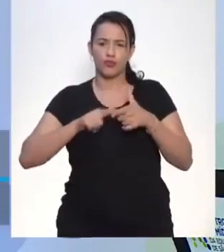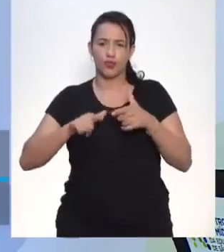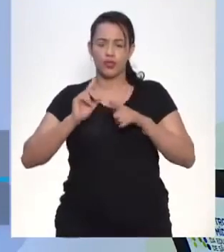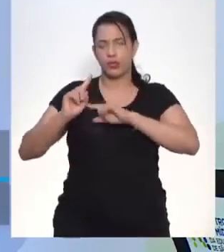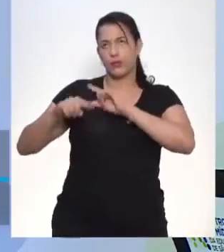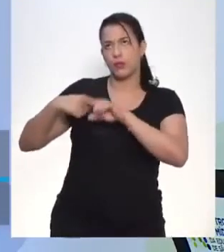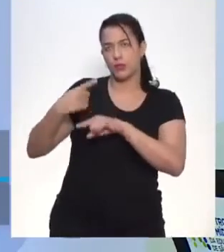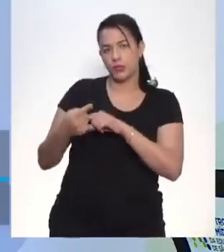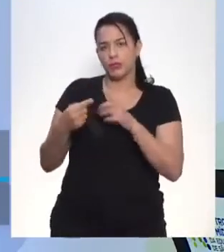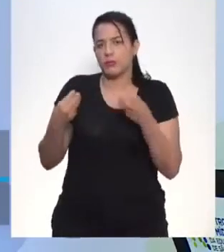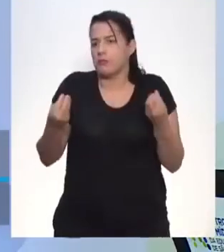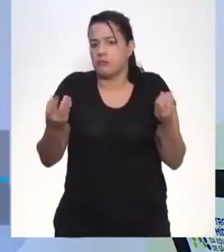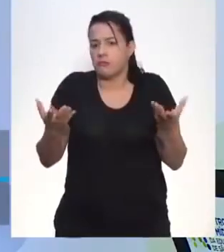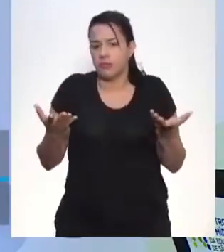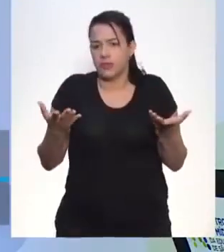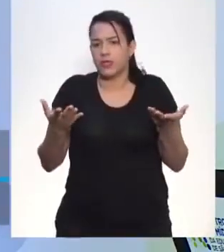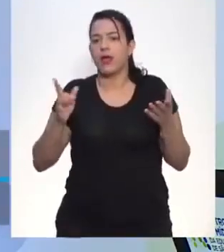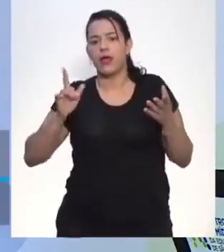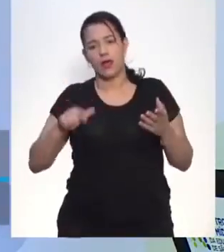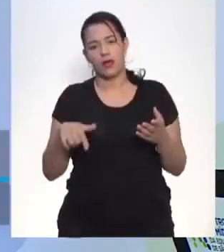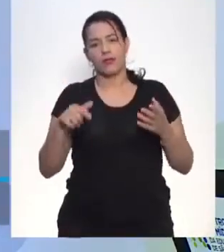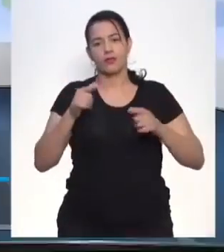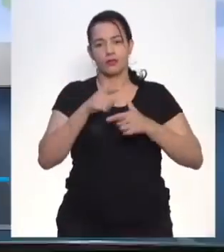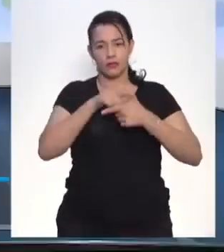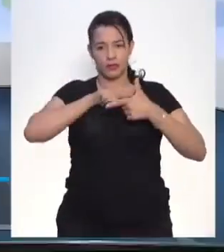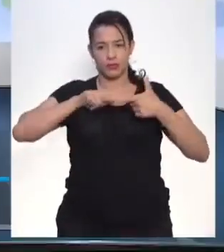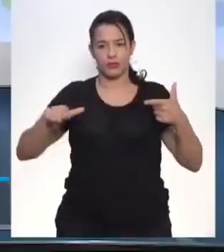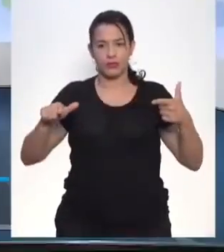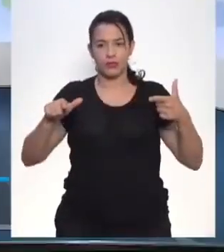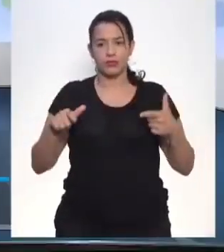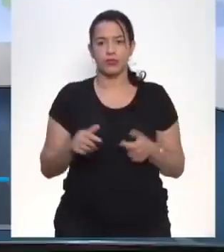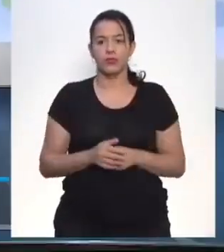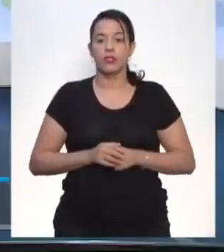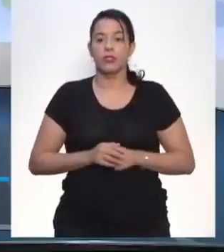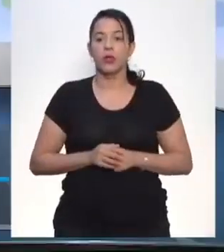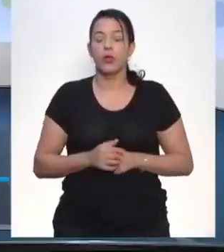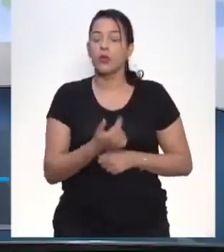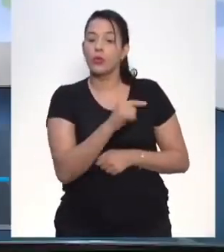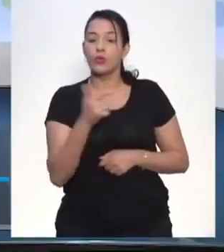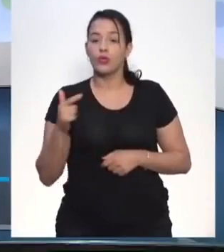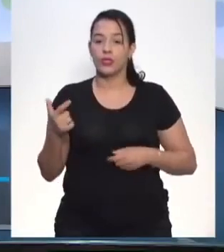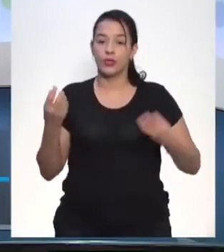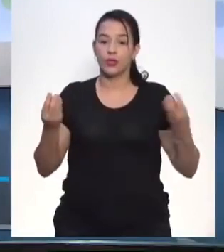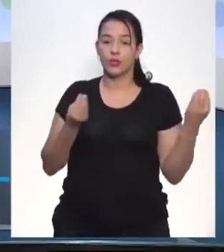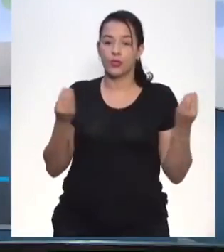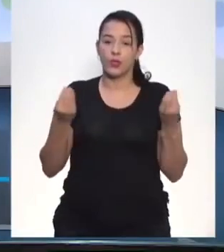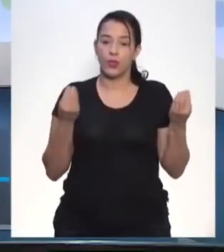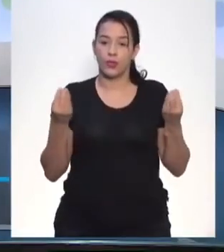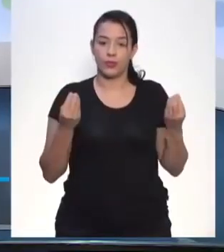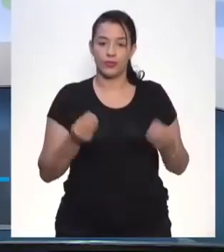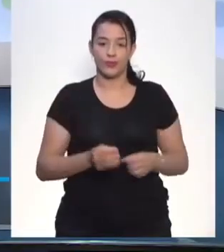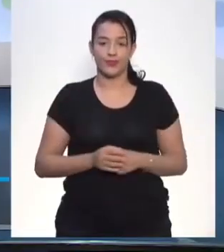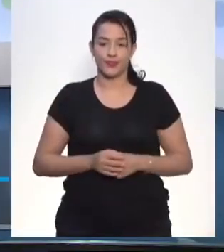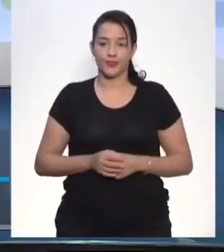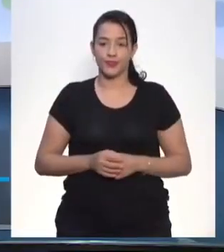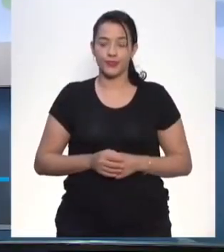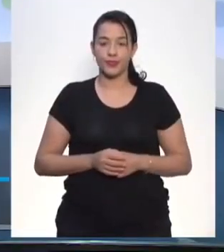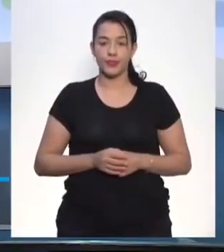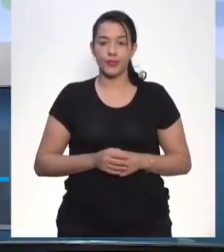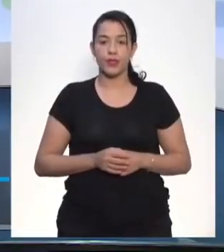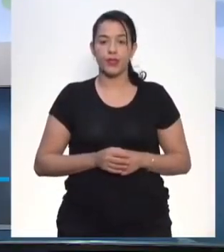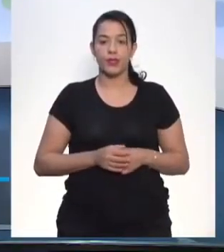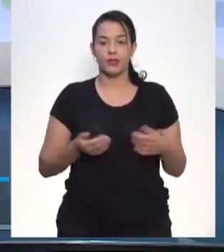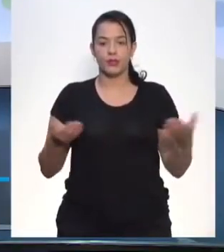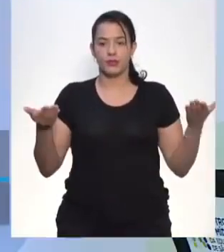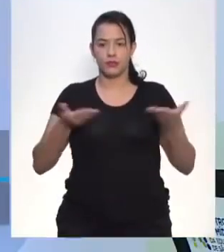divisor porque eu estou fazendo uma divisão, né? Então, não tem como. A ferramenta ali, eu estou fazendo uma divisão.